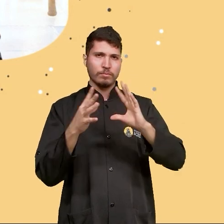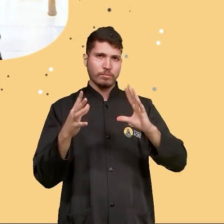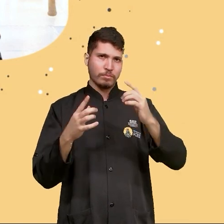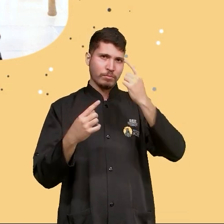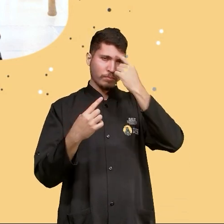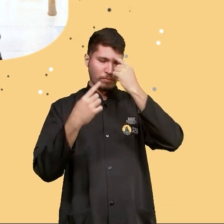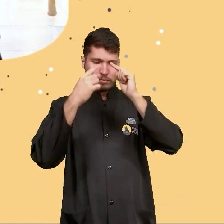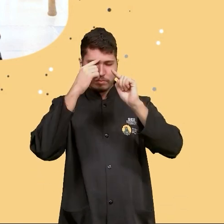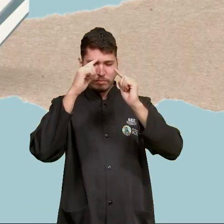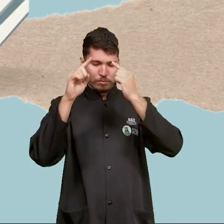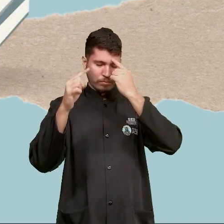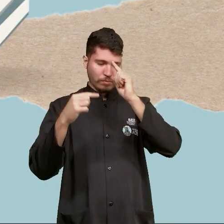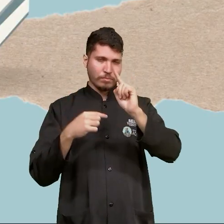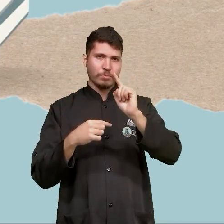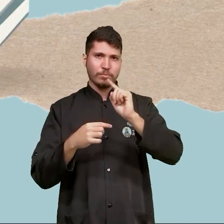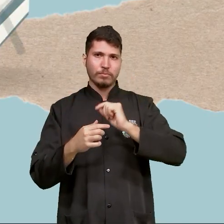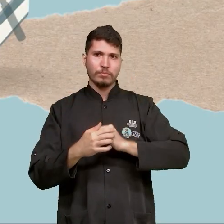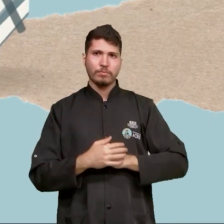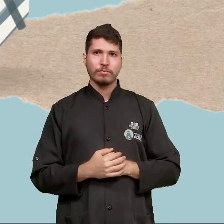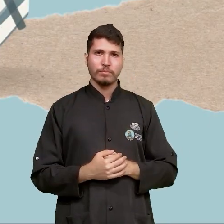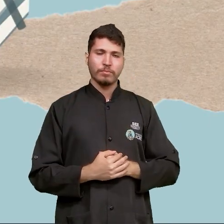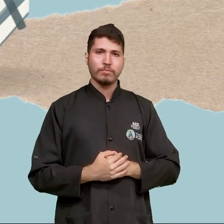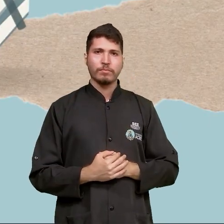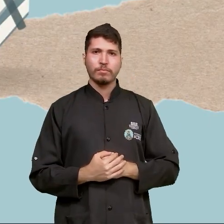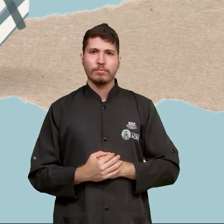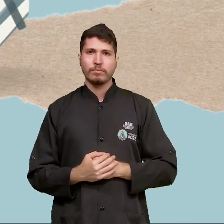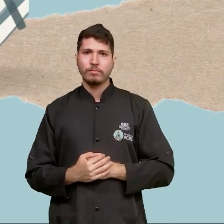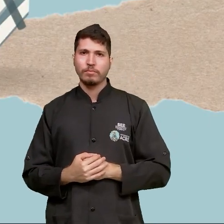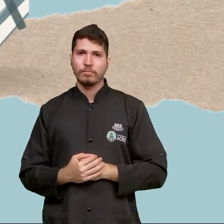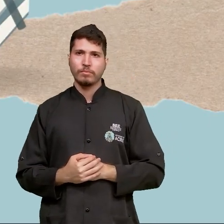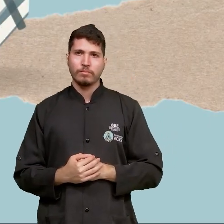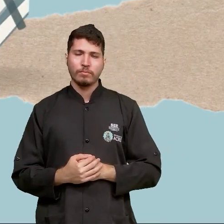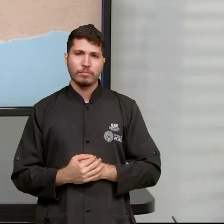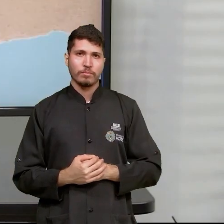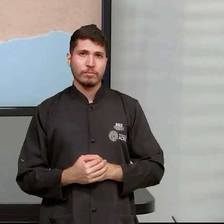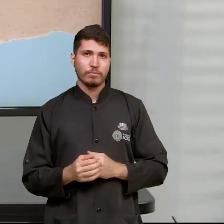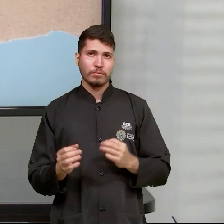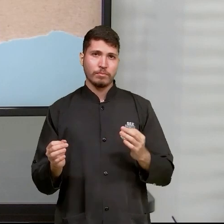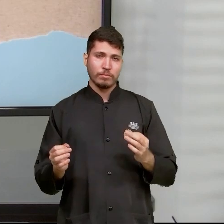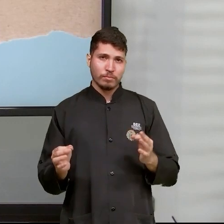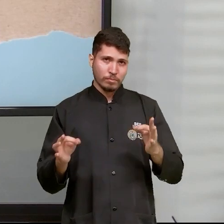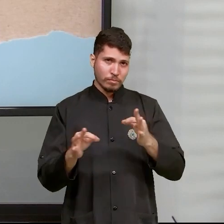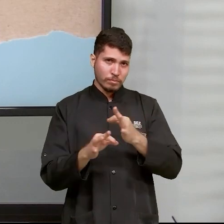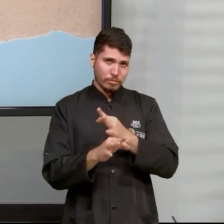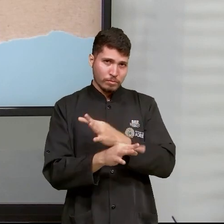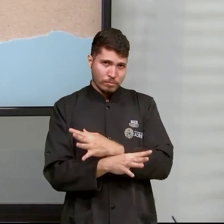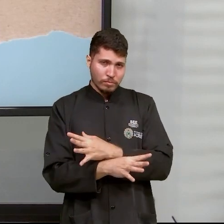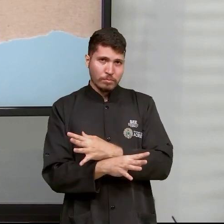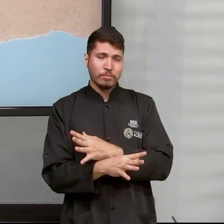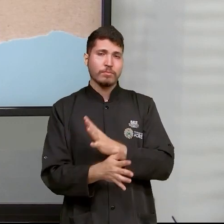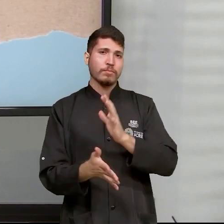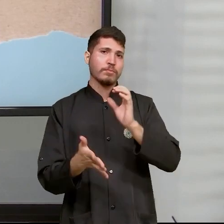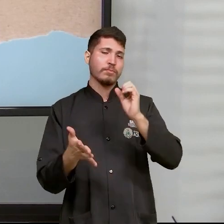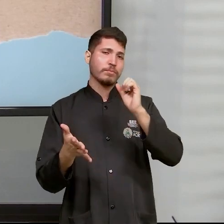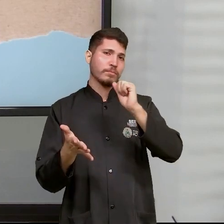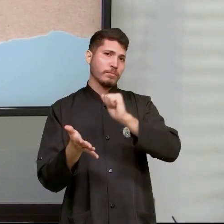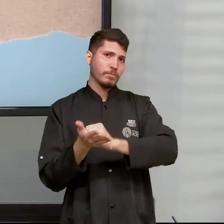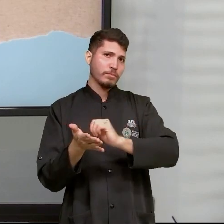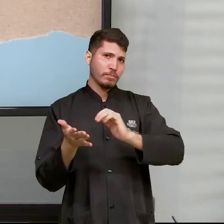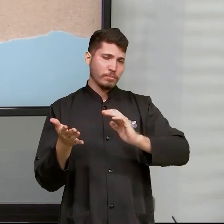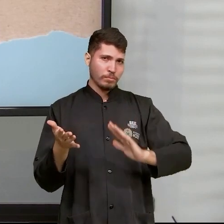criativa. Nós estamos encerrando o nosso quiz de hoje, a nossa atividade sobre